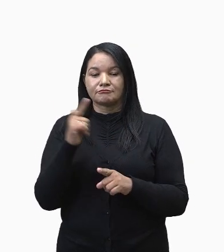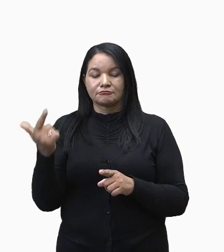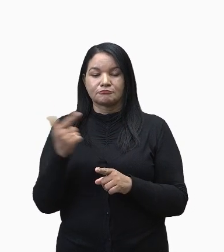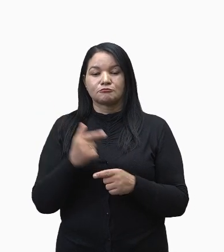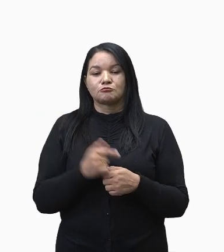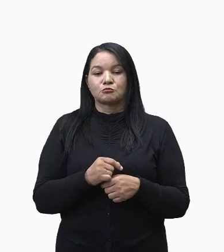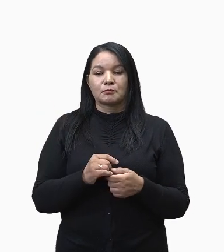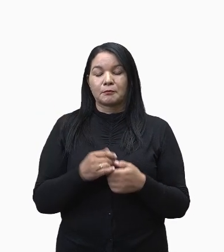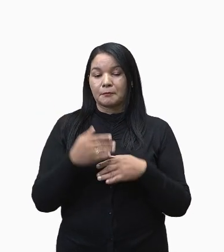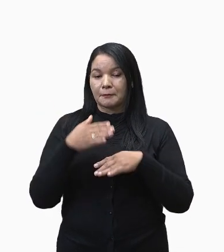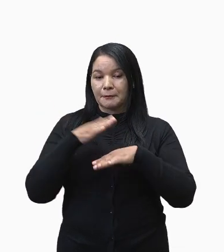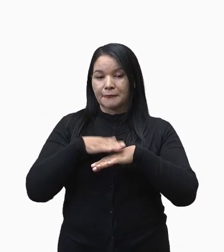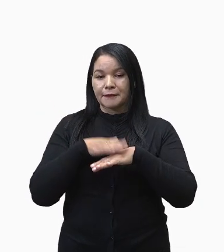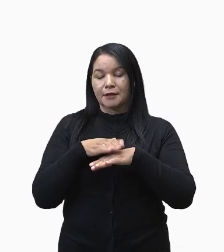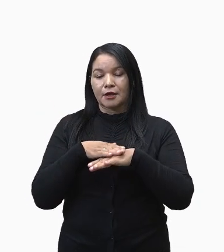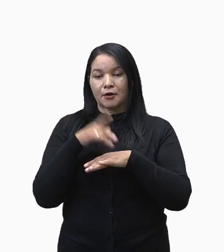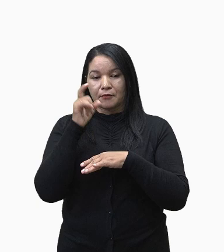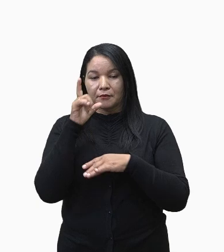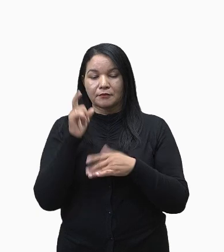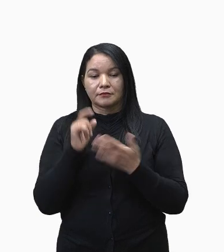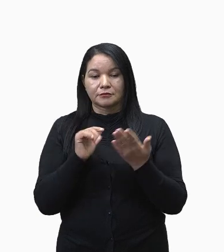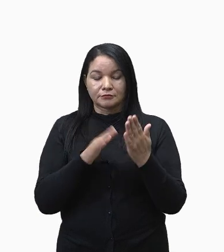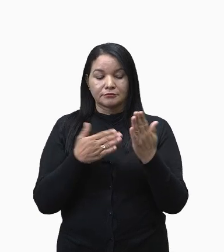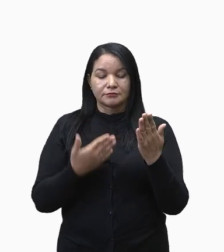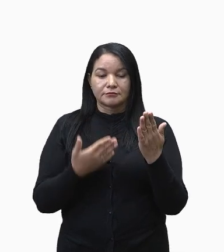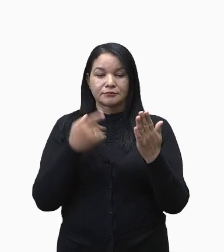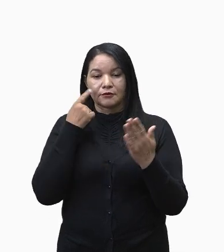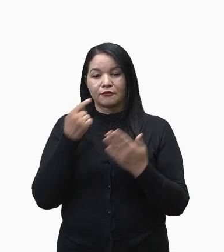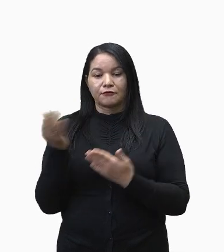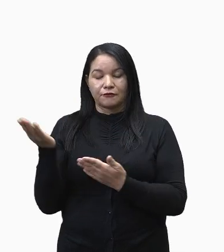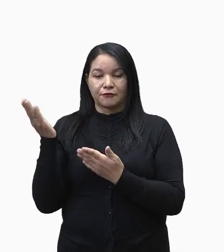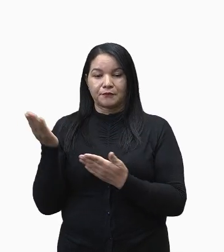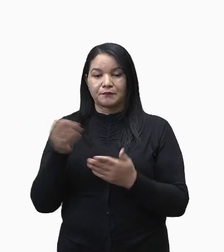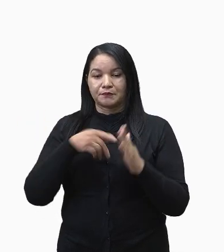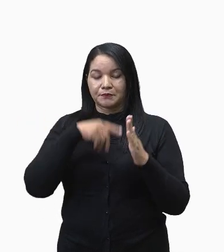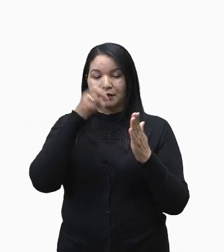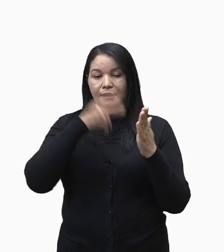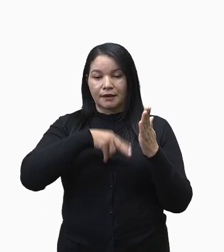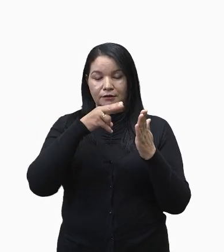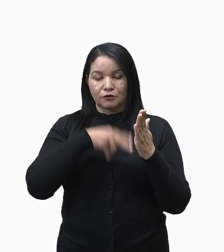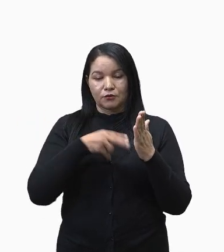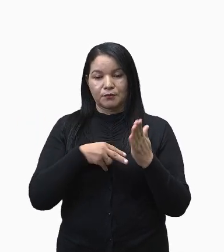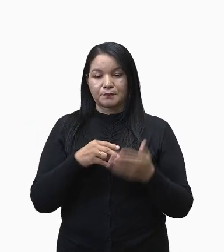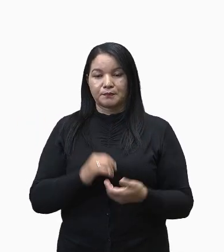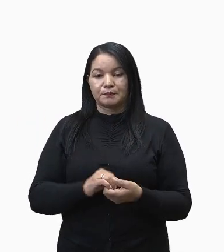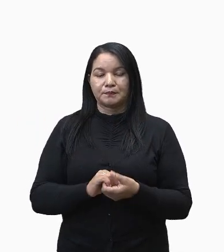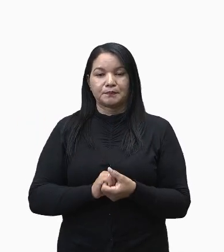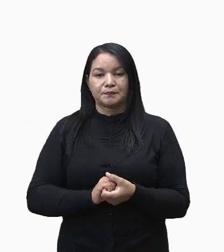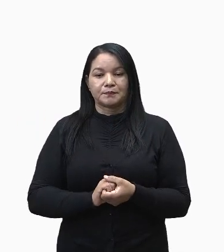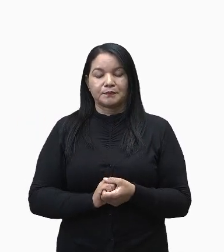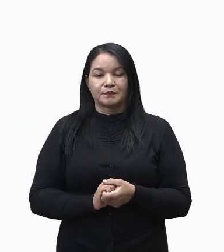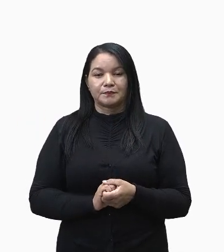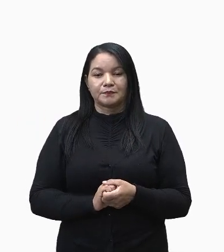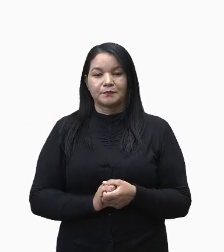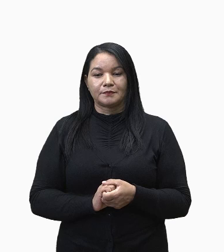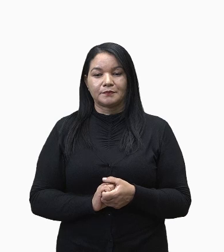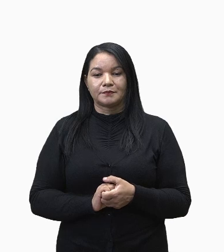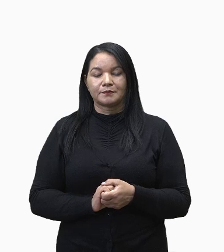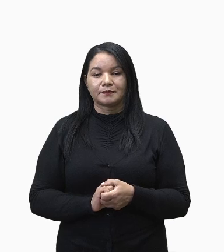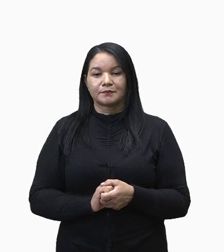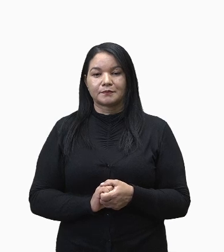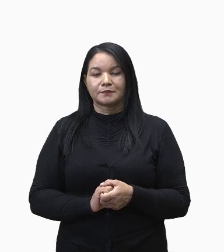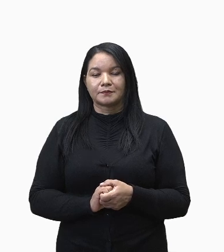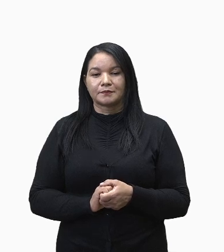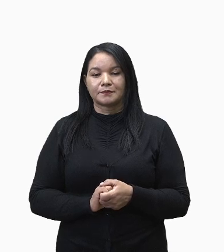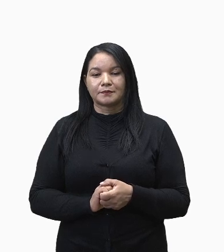autorretrato. Então, sou uma pessoa alta, com o cabelo castanho e rizado, que sempre parece ter vida própria. Aqui o